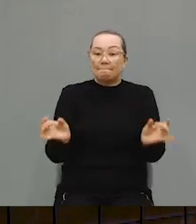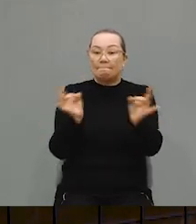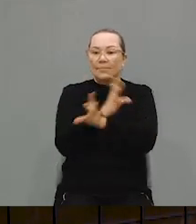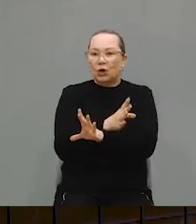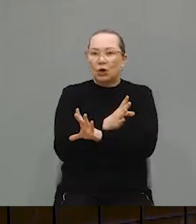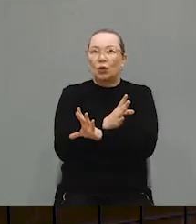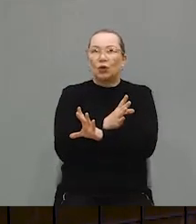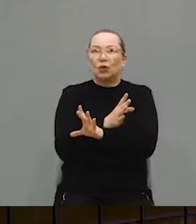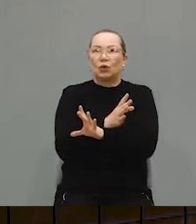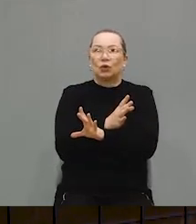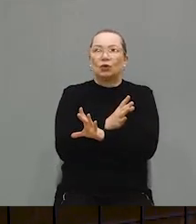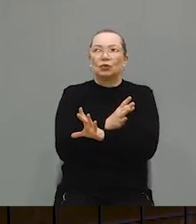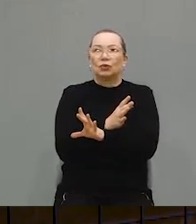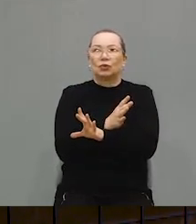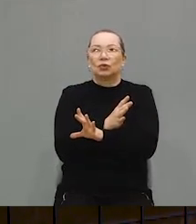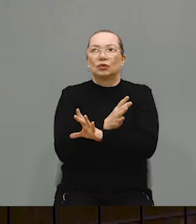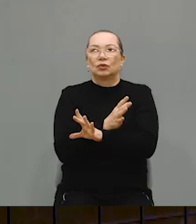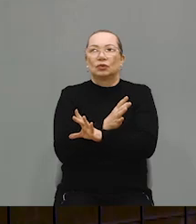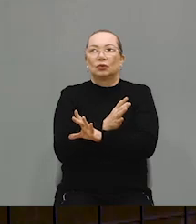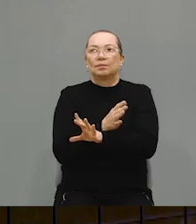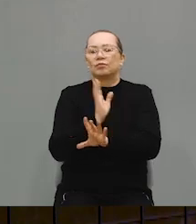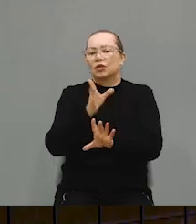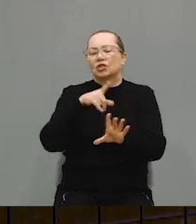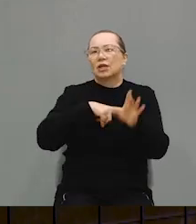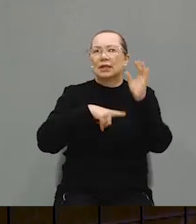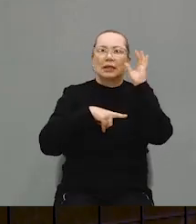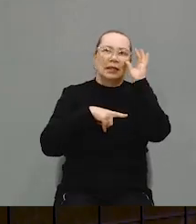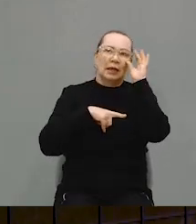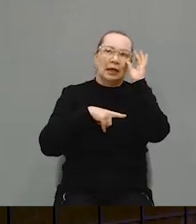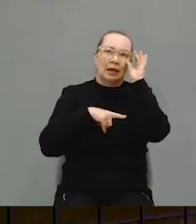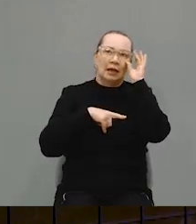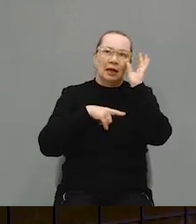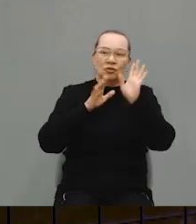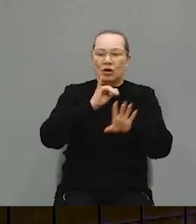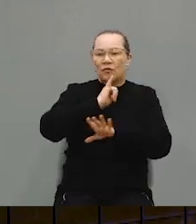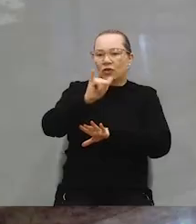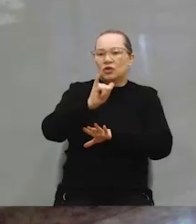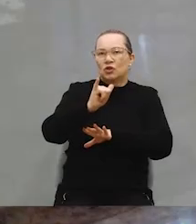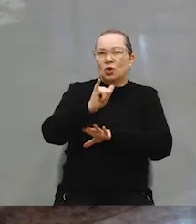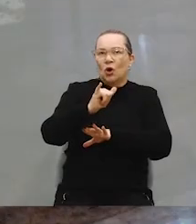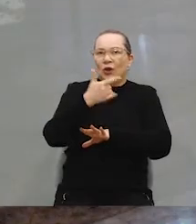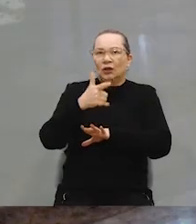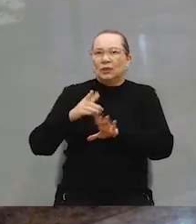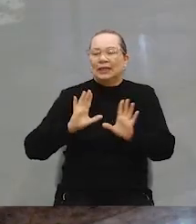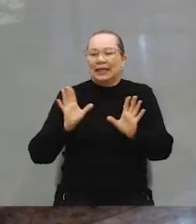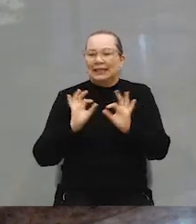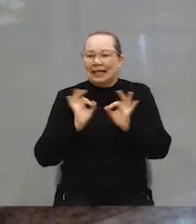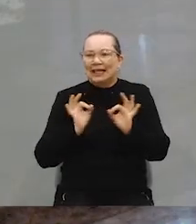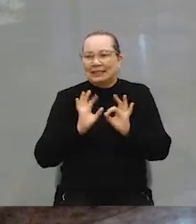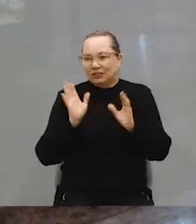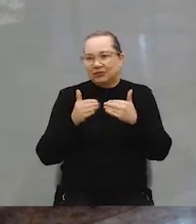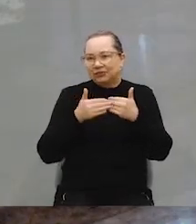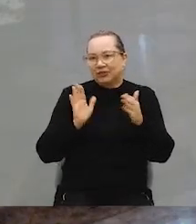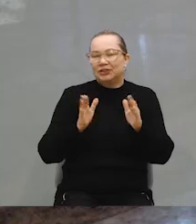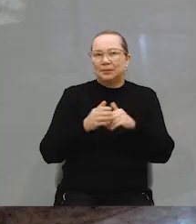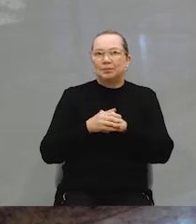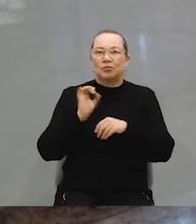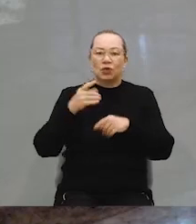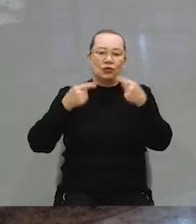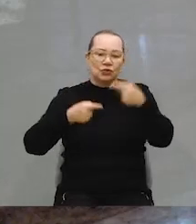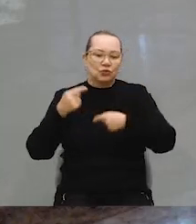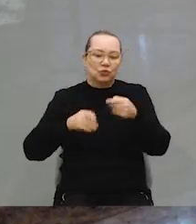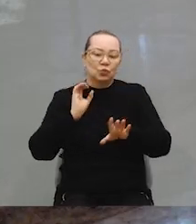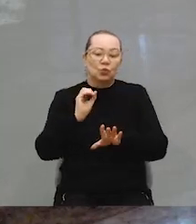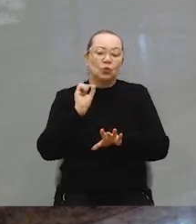acabada, ela já tem quase que deu o recado ali, não fica margem. Sim, está fechado, é isso aí. Você vai discutir em